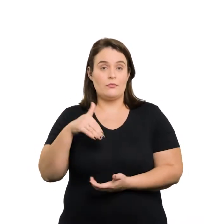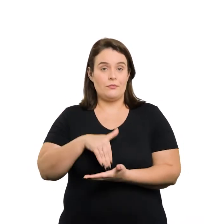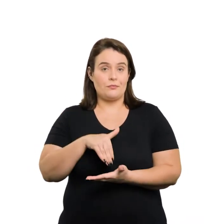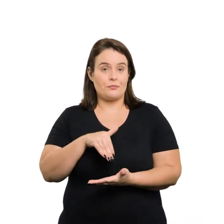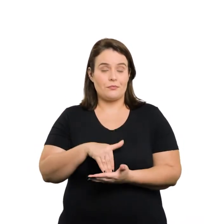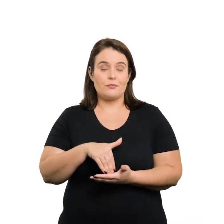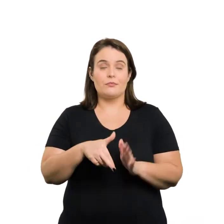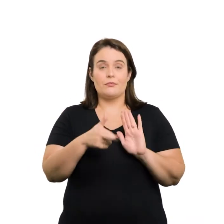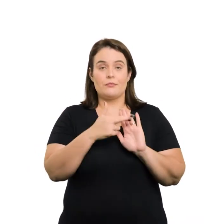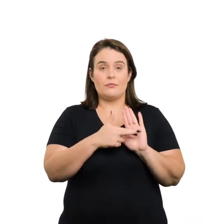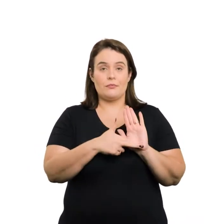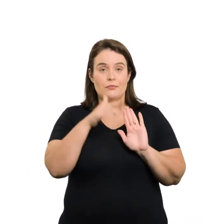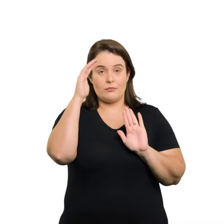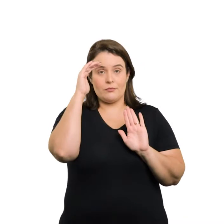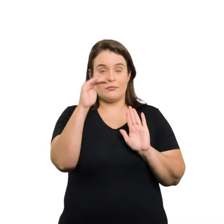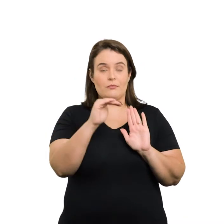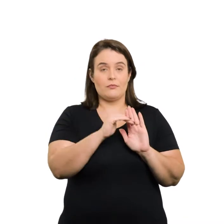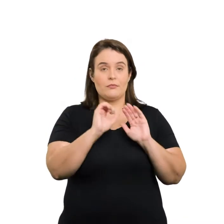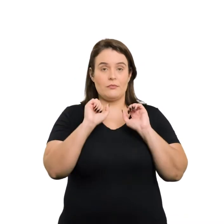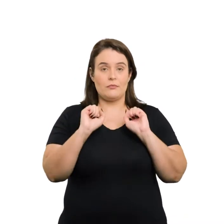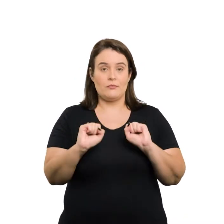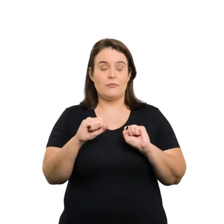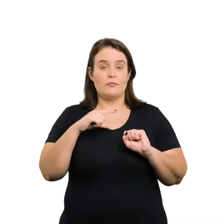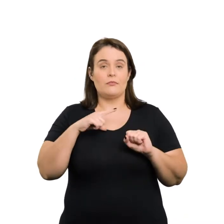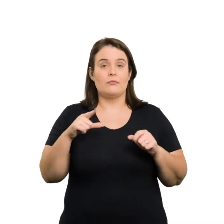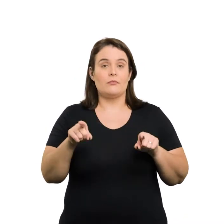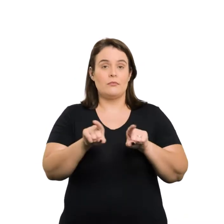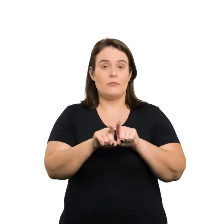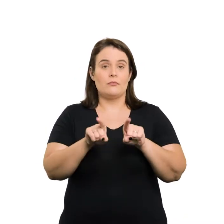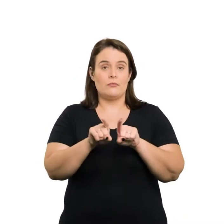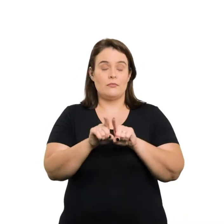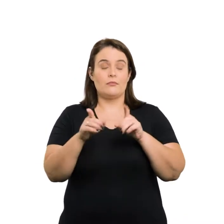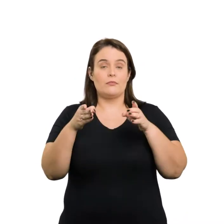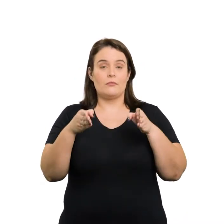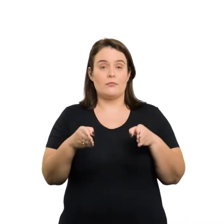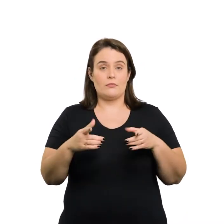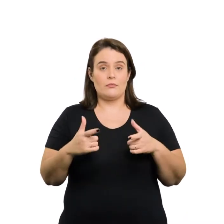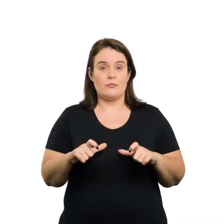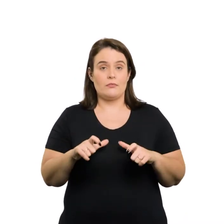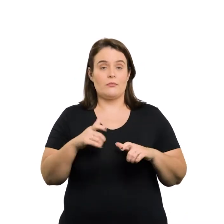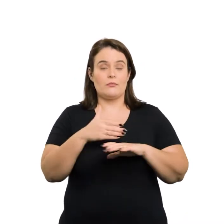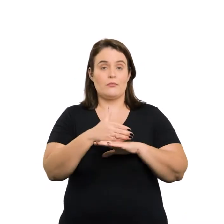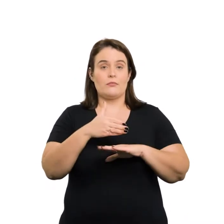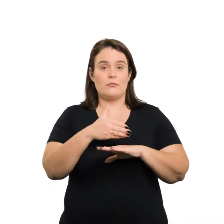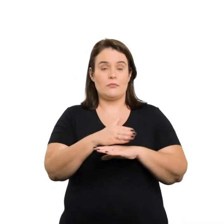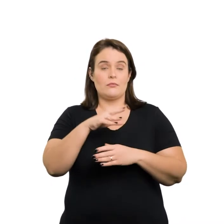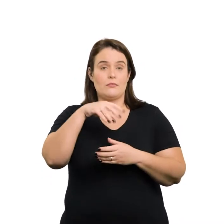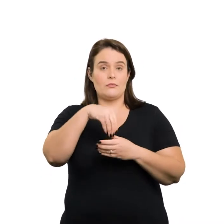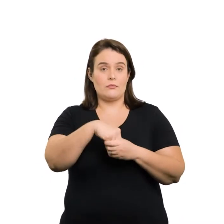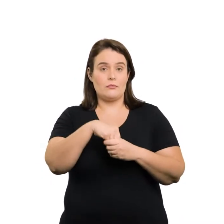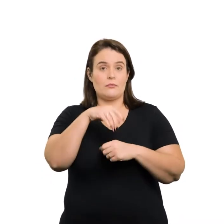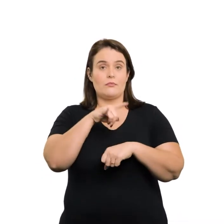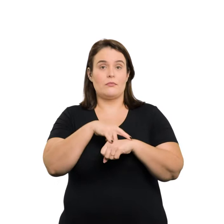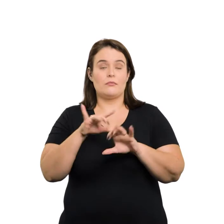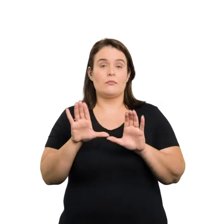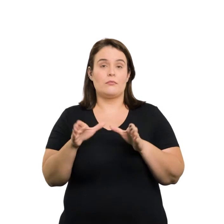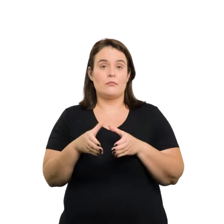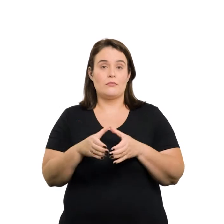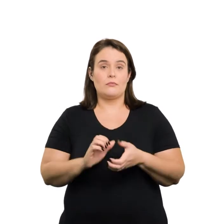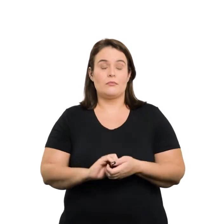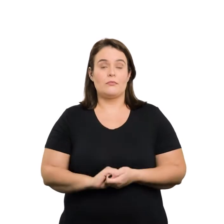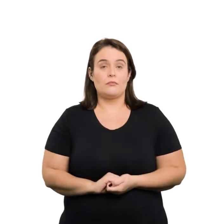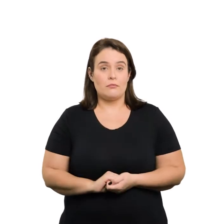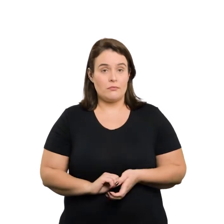na quantidade mínima prevista pode possuir também boxe acessível dentro do sanitário